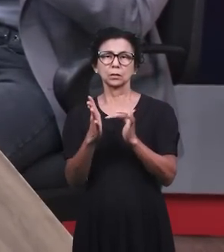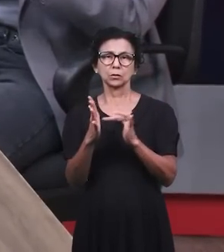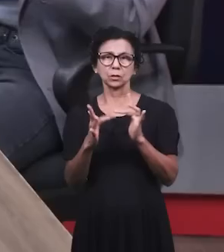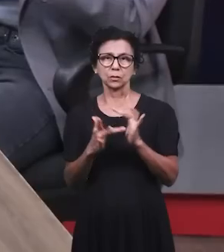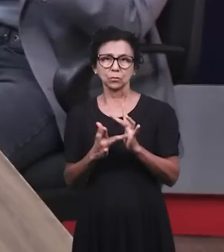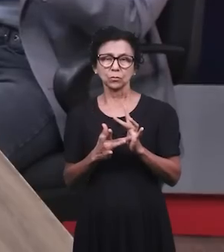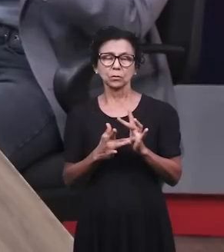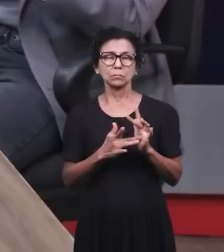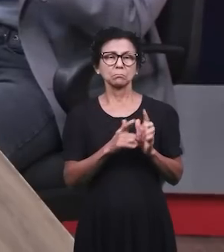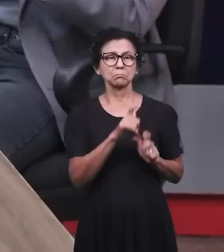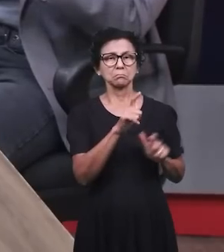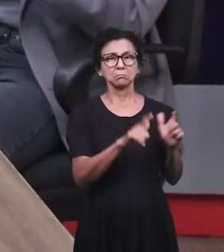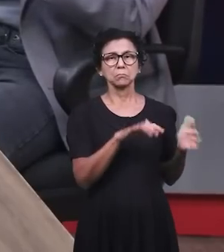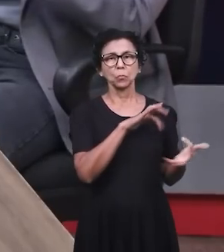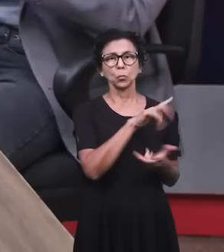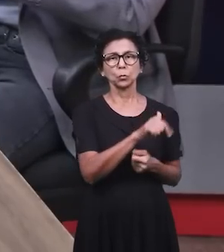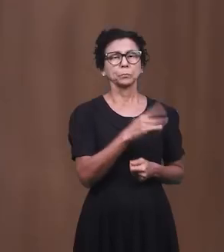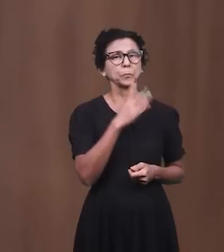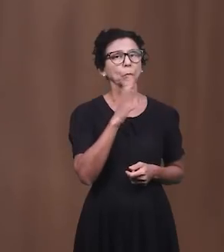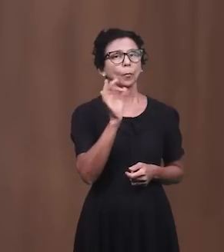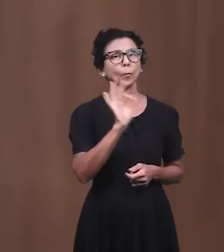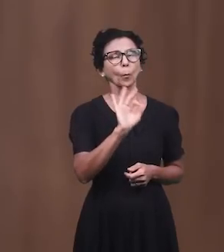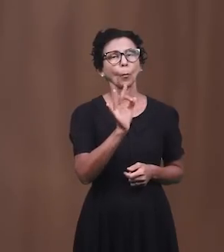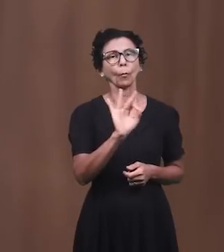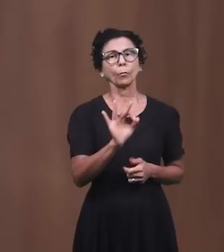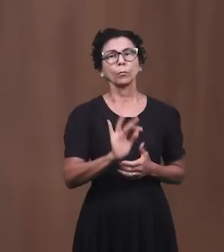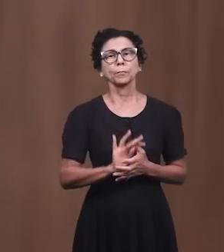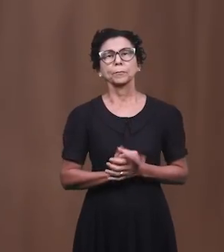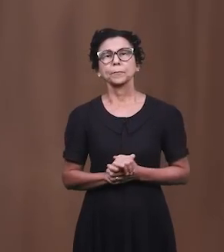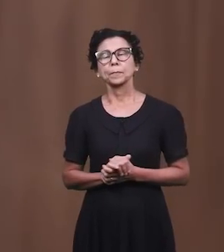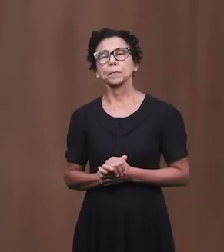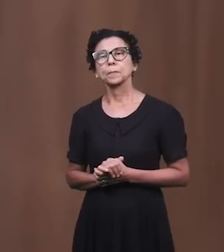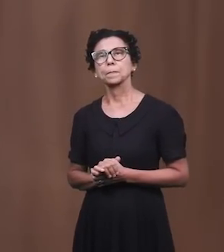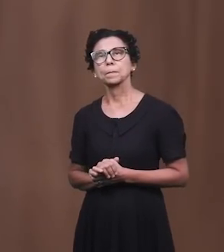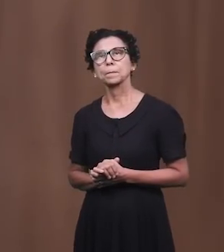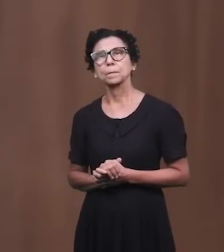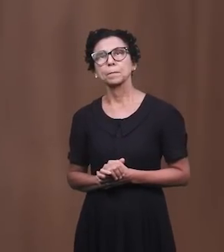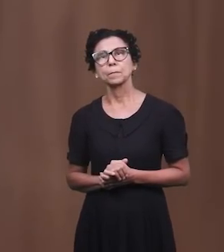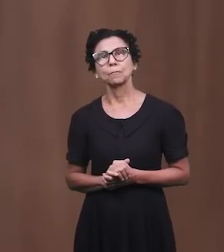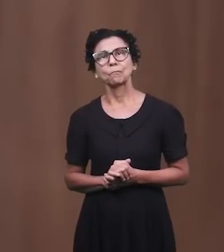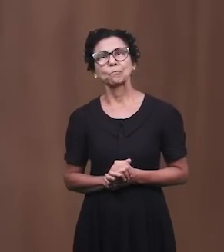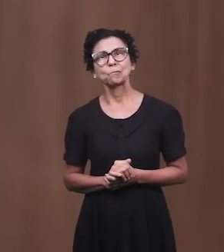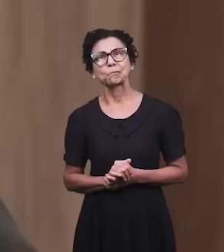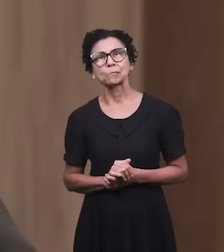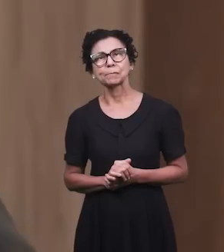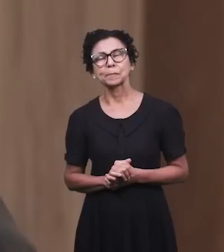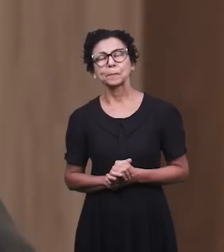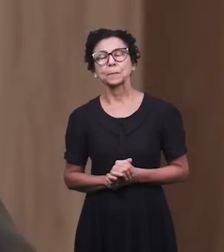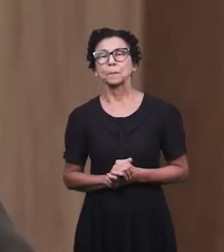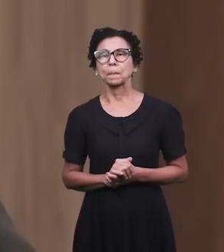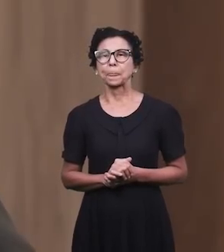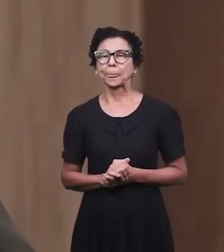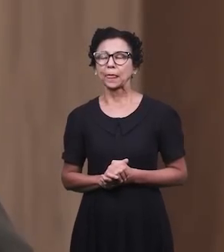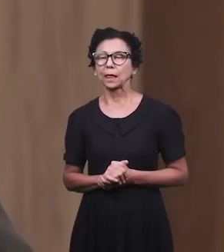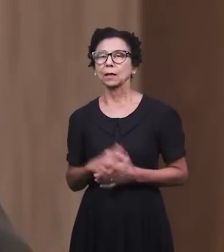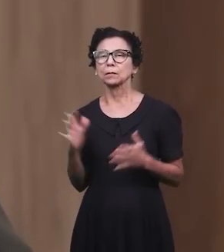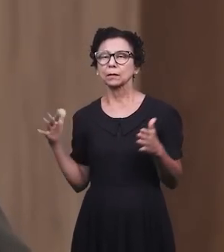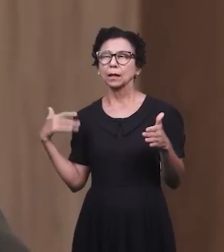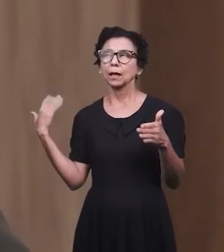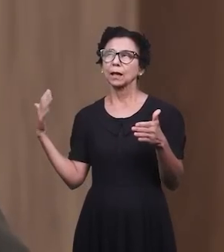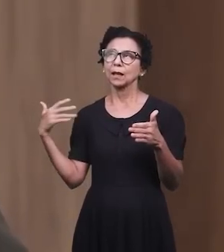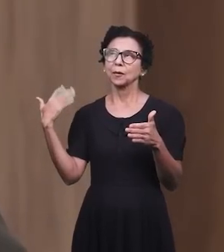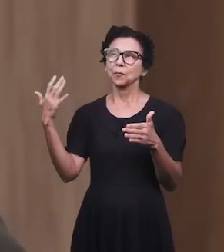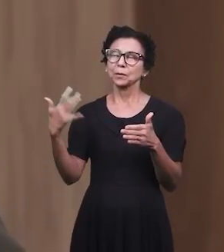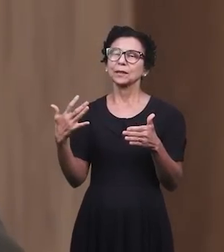tem acesso. Né? Então, de que maneira a gente pode observar isso na palavra? Repara que a gente vai aprendendo ao longo do tempo